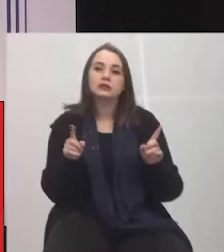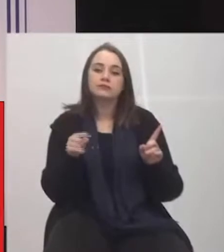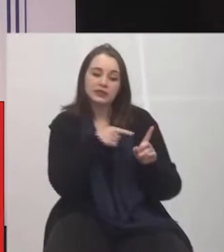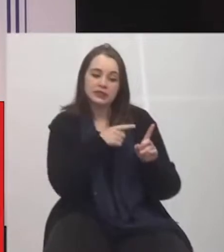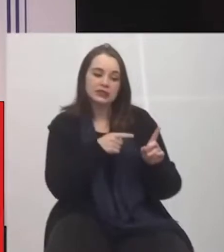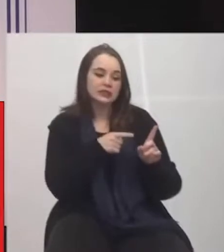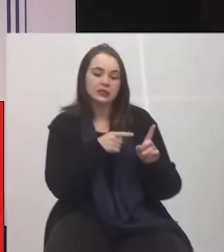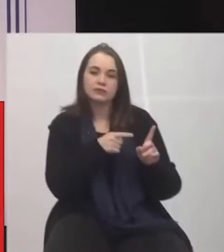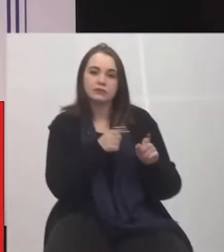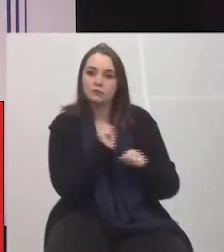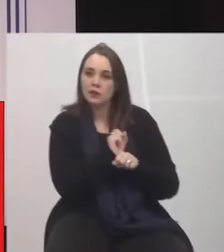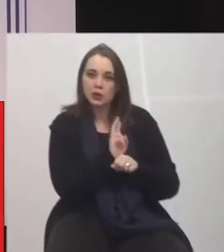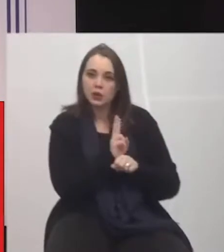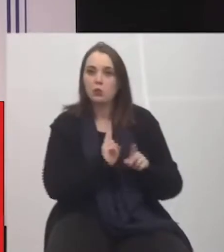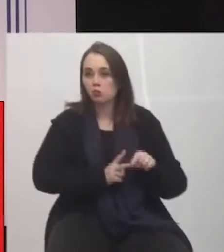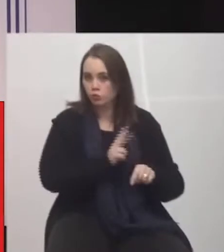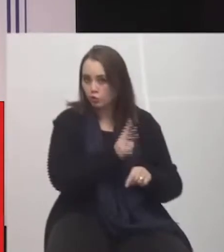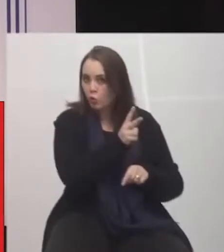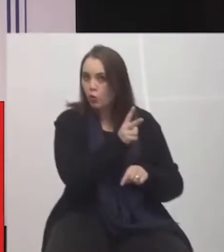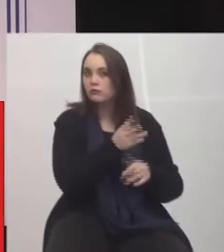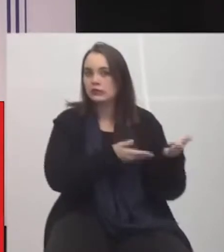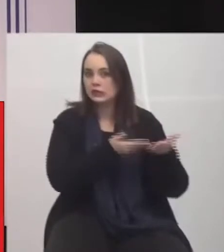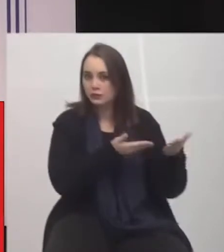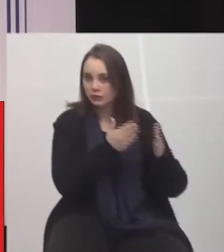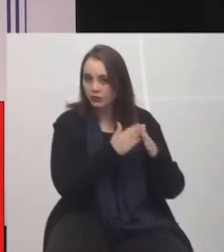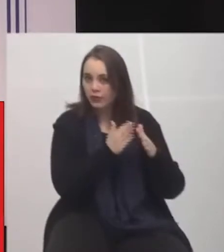retirados, enfim, eles mantiveram-se com todos